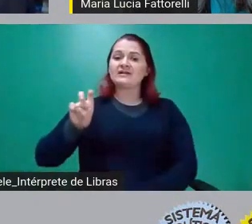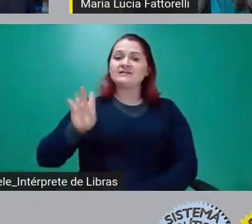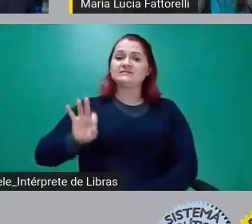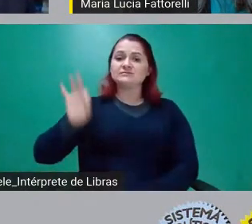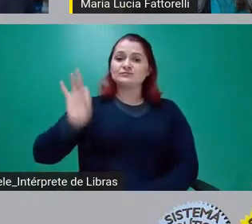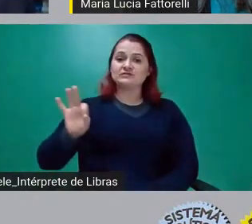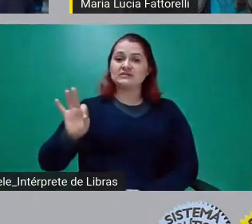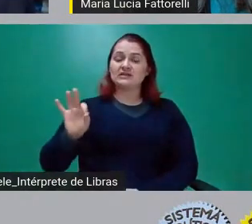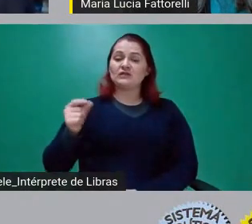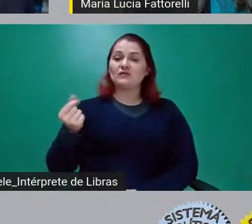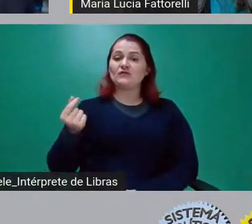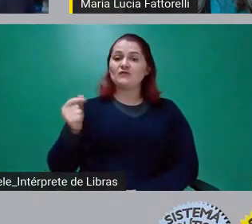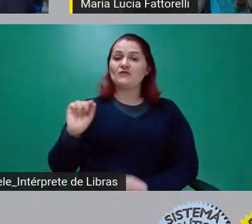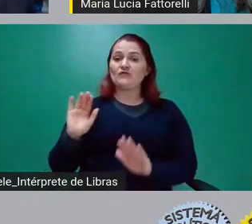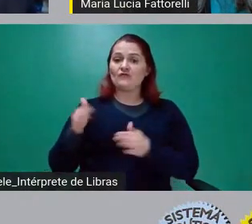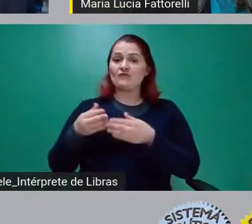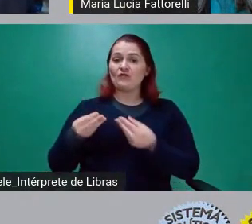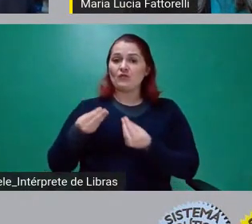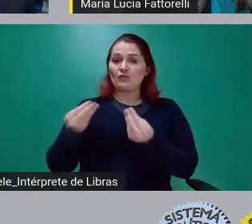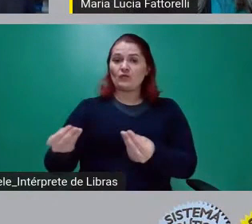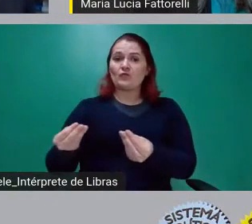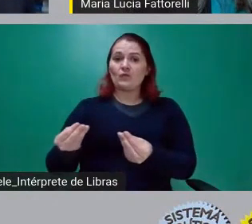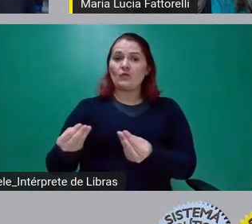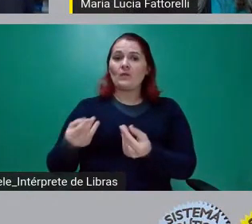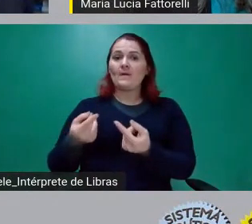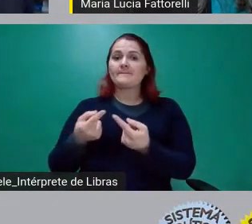foi interrompido, isso